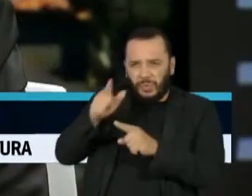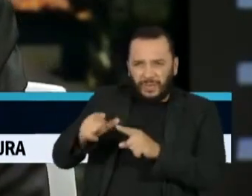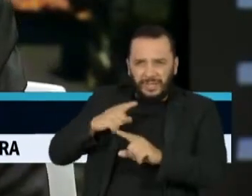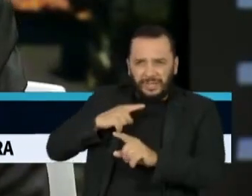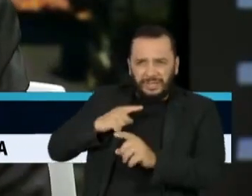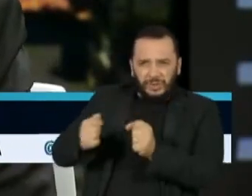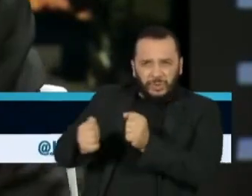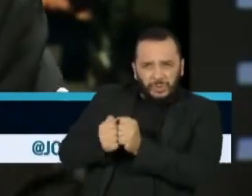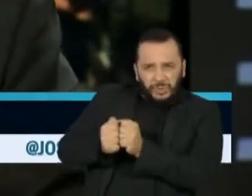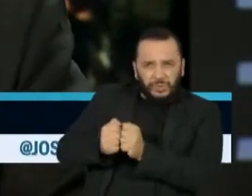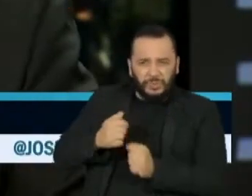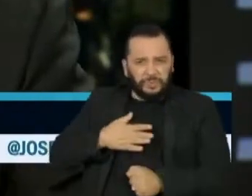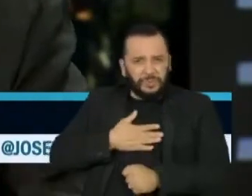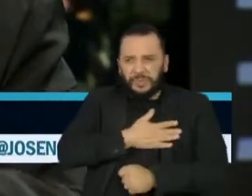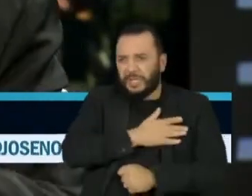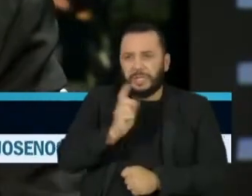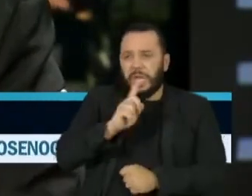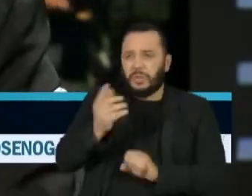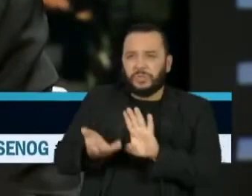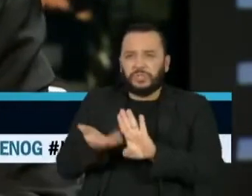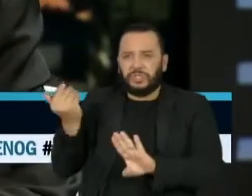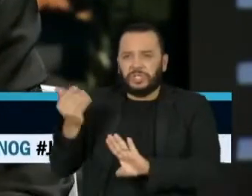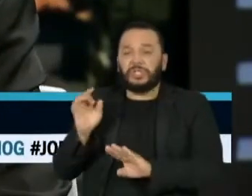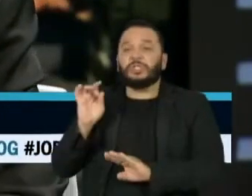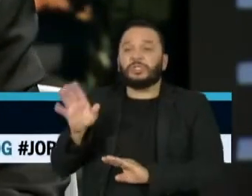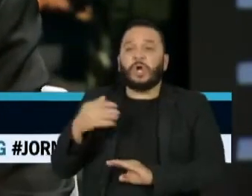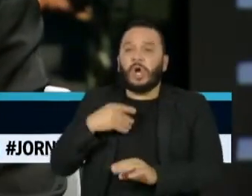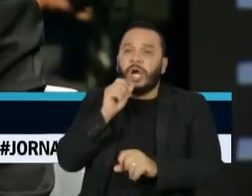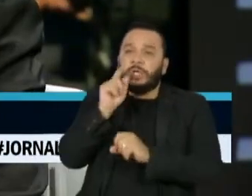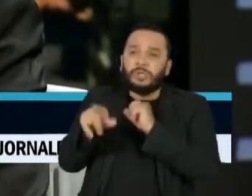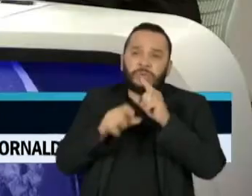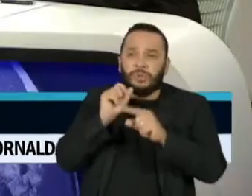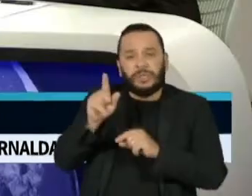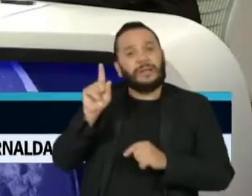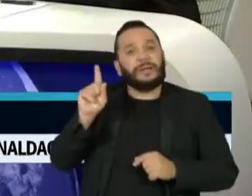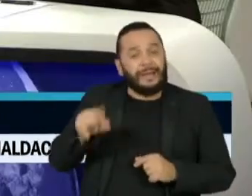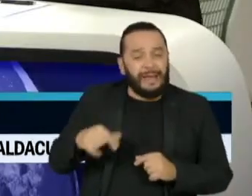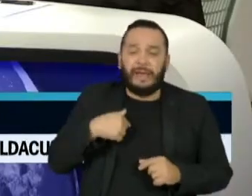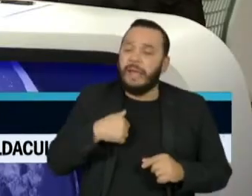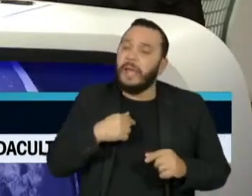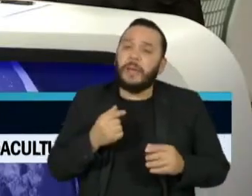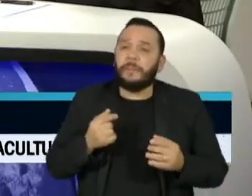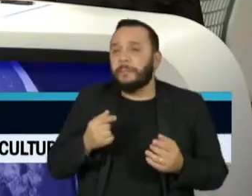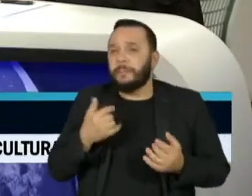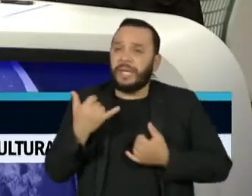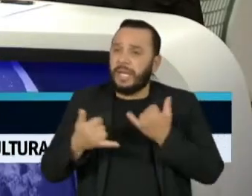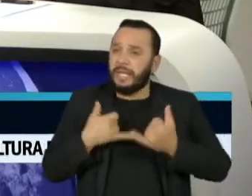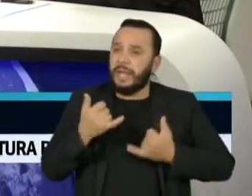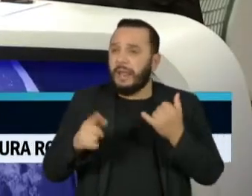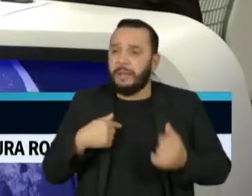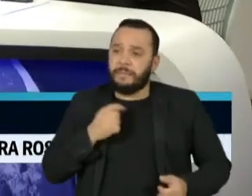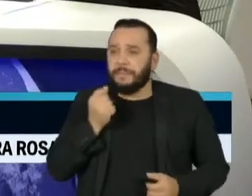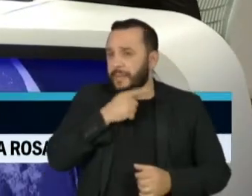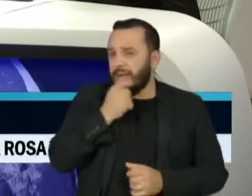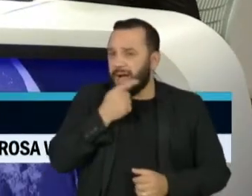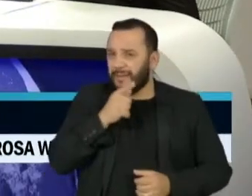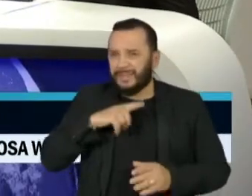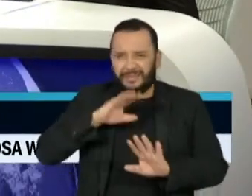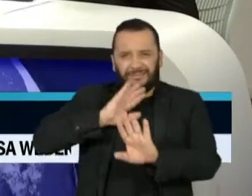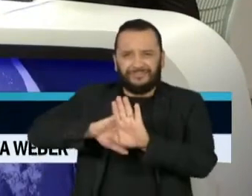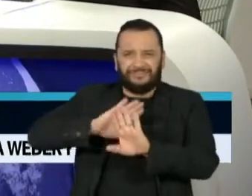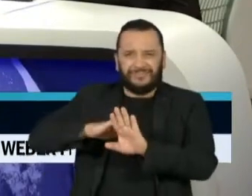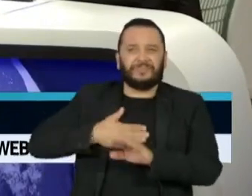inúmeros precedentes de uma piada que não é piada, que é uma ofensa, mas travestida de piada, não é? E acaba se levando uma